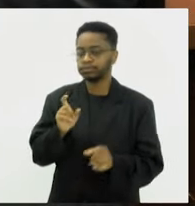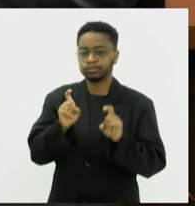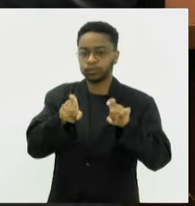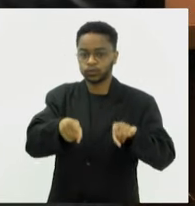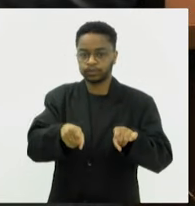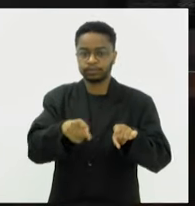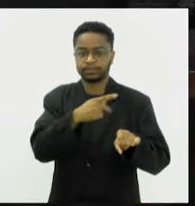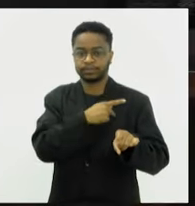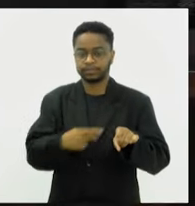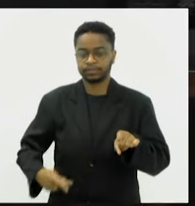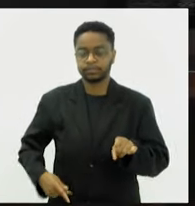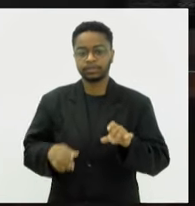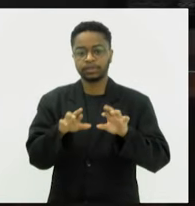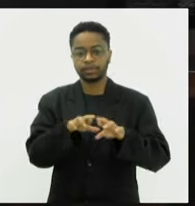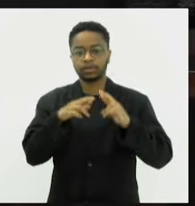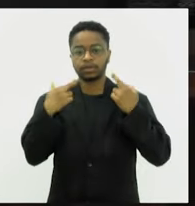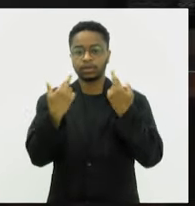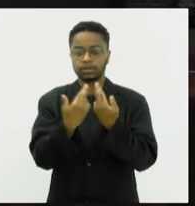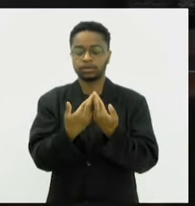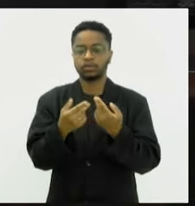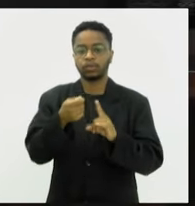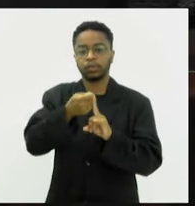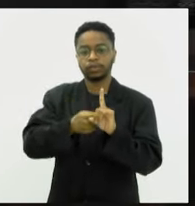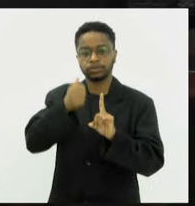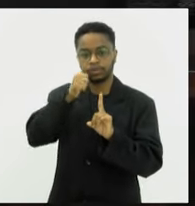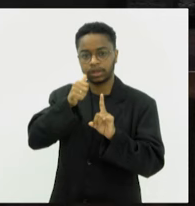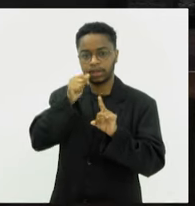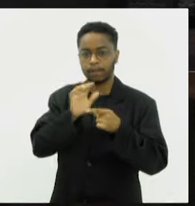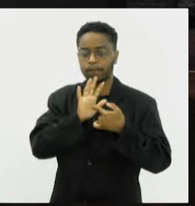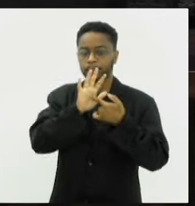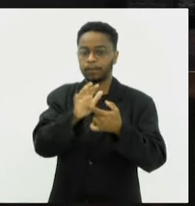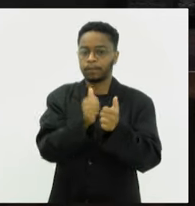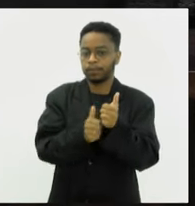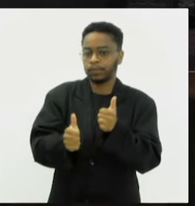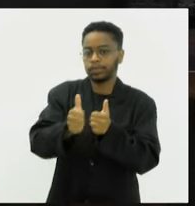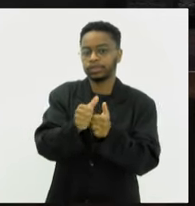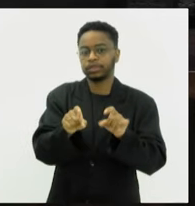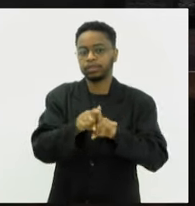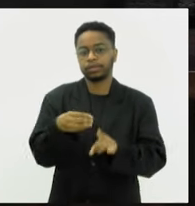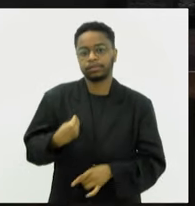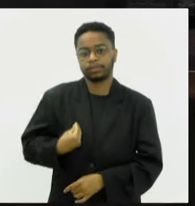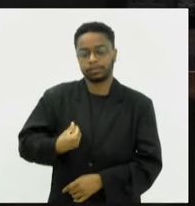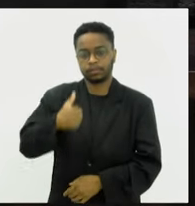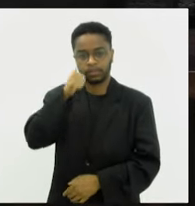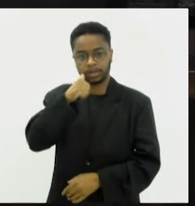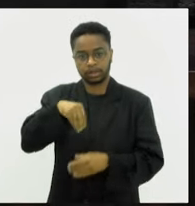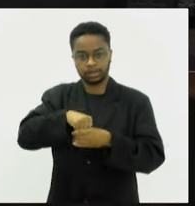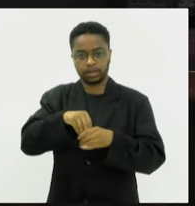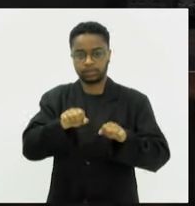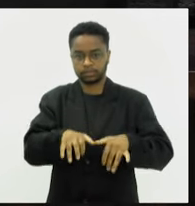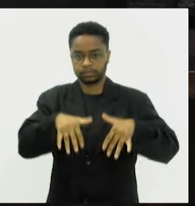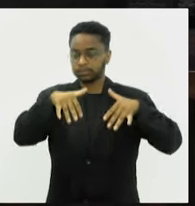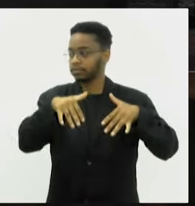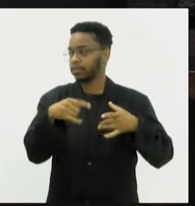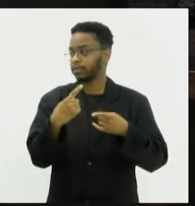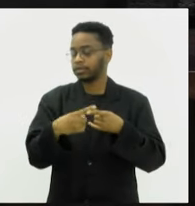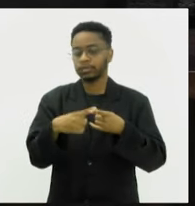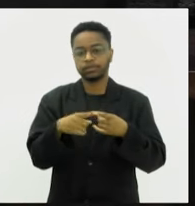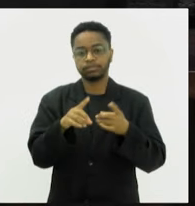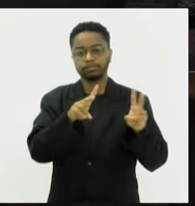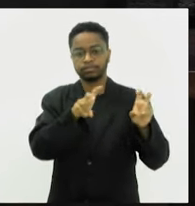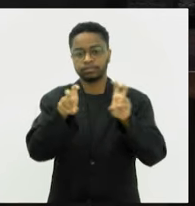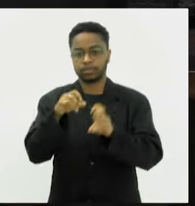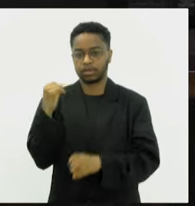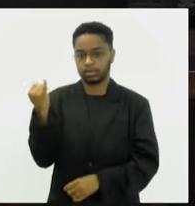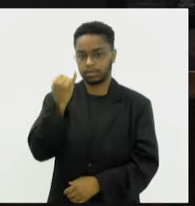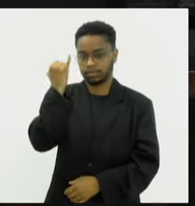mulher, firmando aí o protagonismo e marcando a presença das mulheres no parlamento. Porque é algo muito